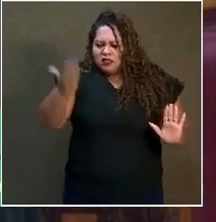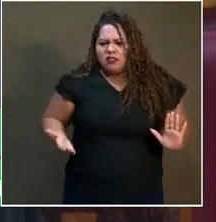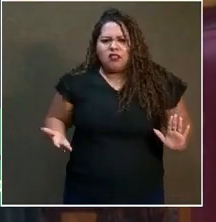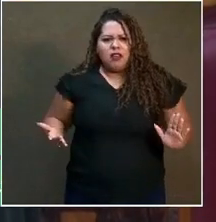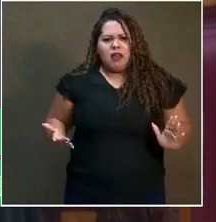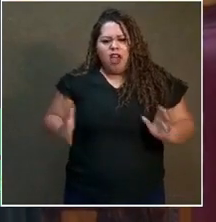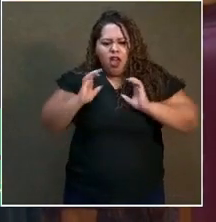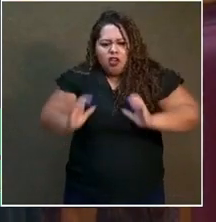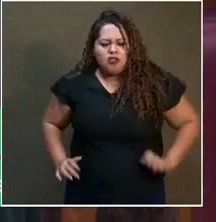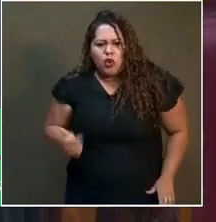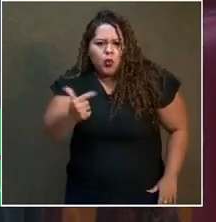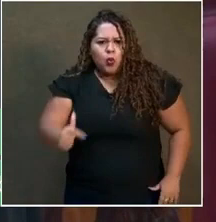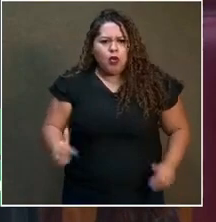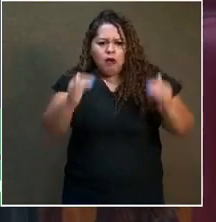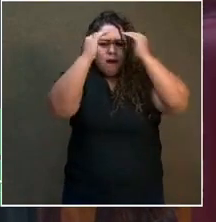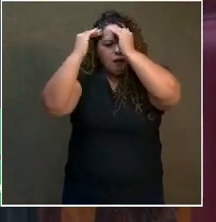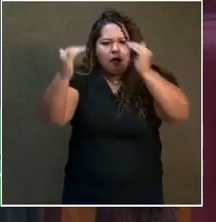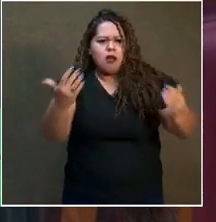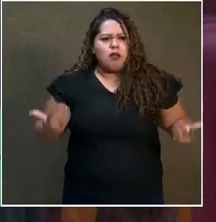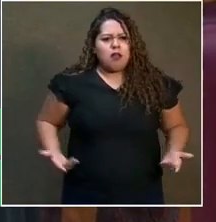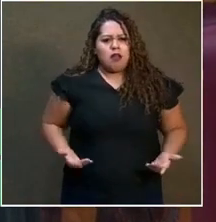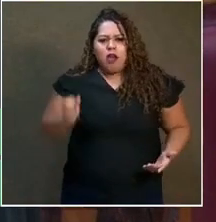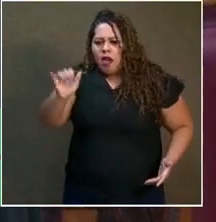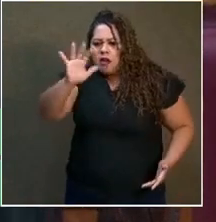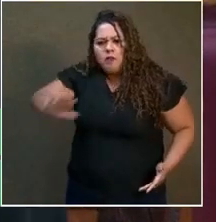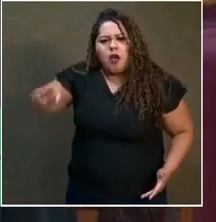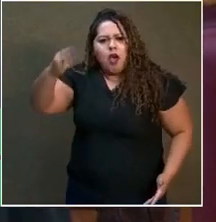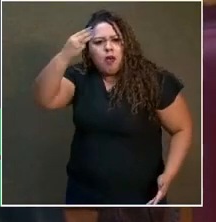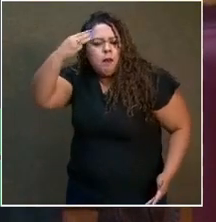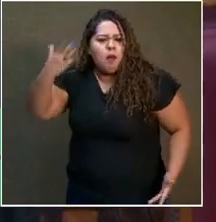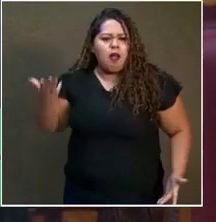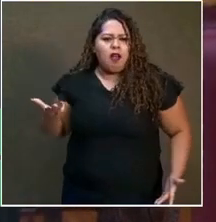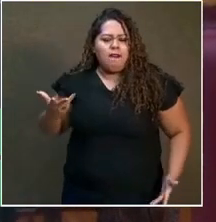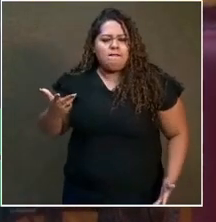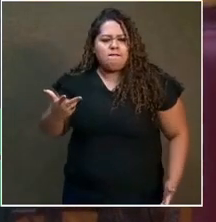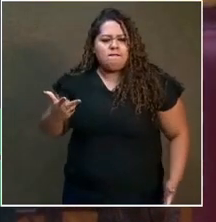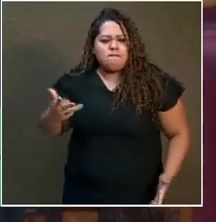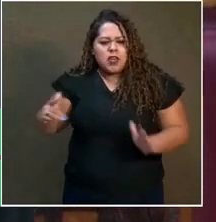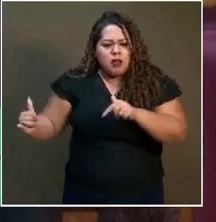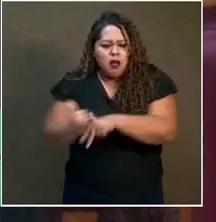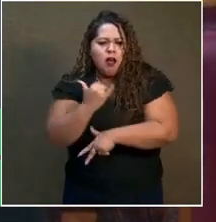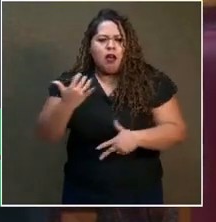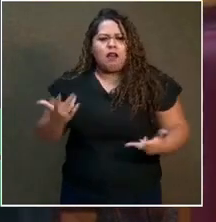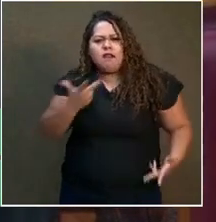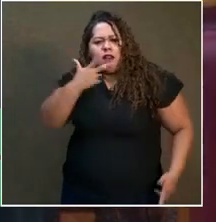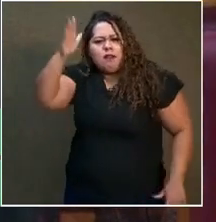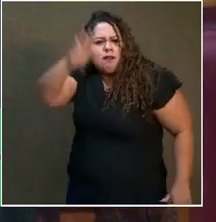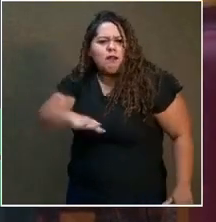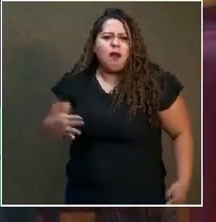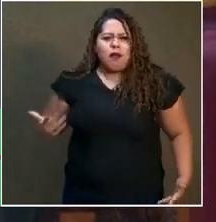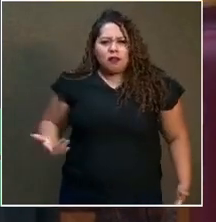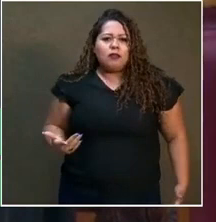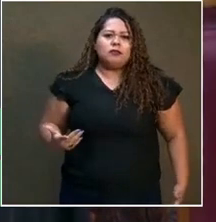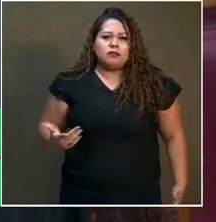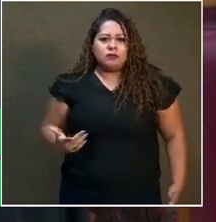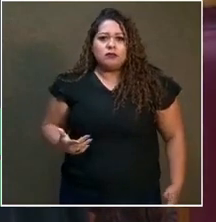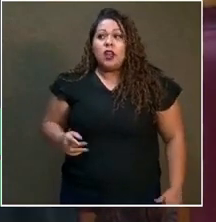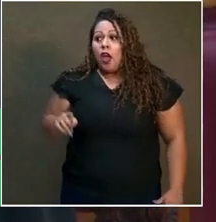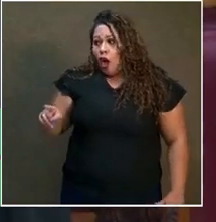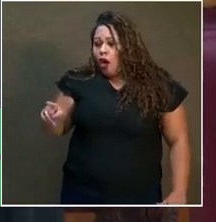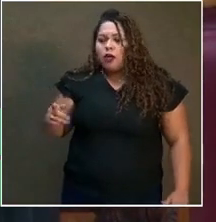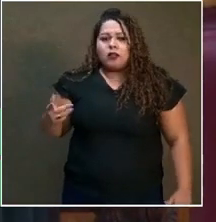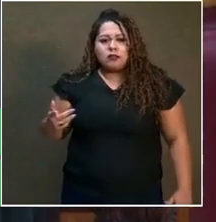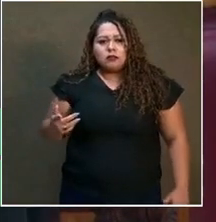de técnica, falta de respeito à imagem e à memória da vítima, assassinando a reputação. Vou falar no tempo e a doutora vai